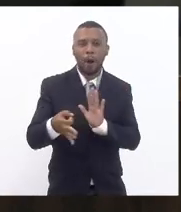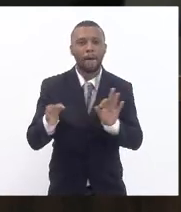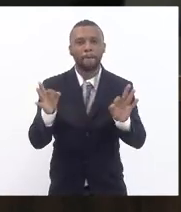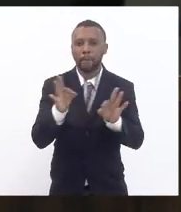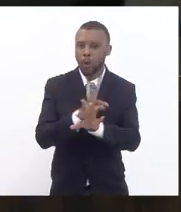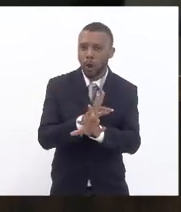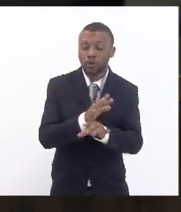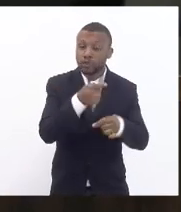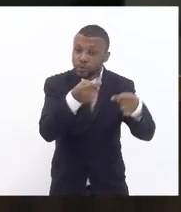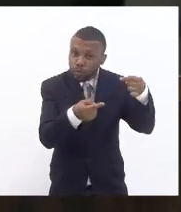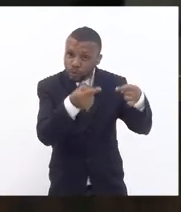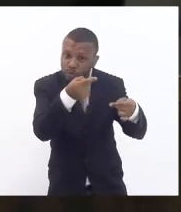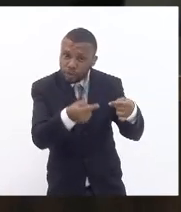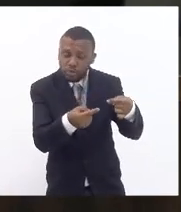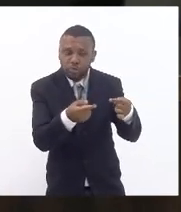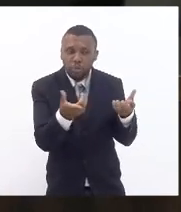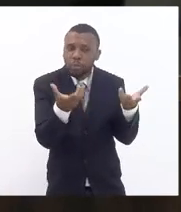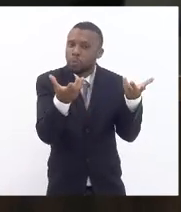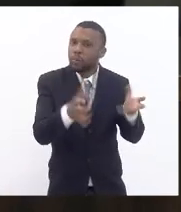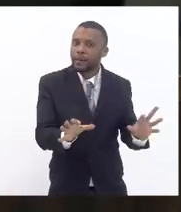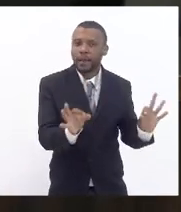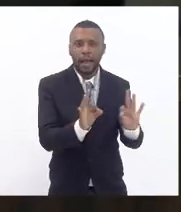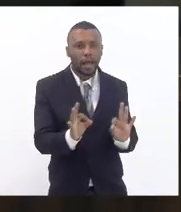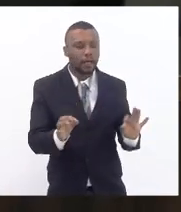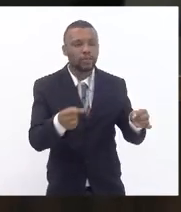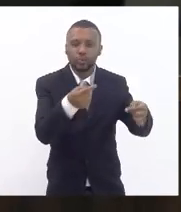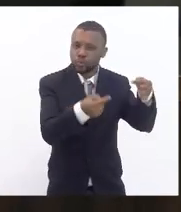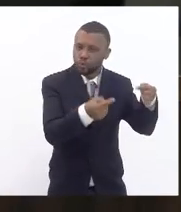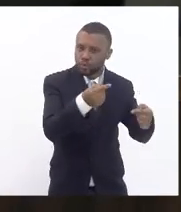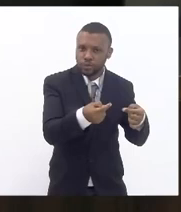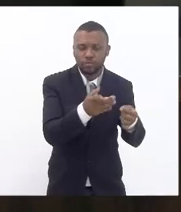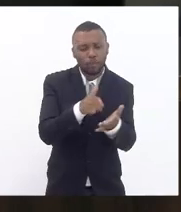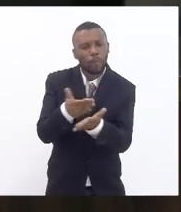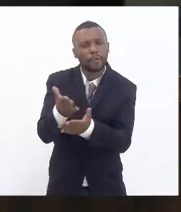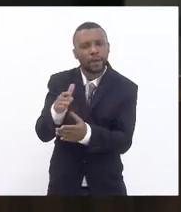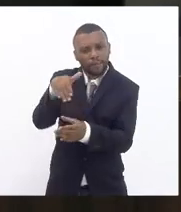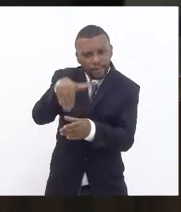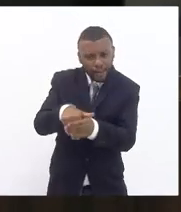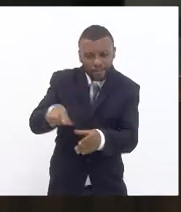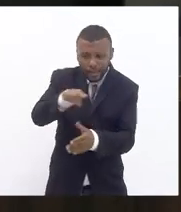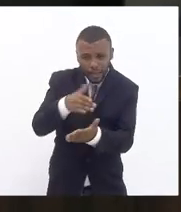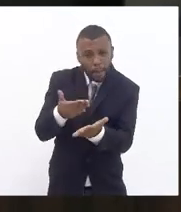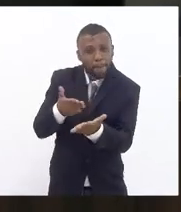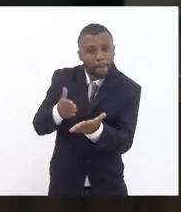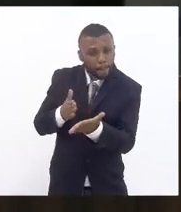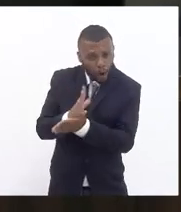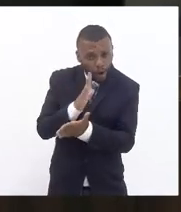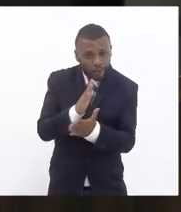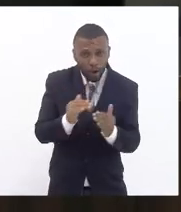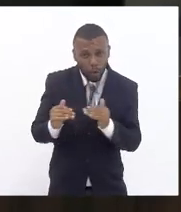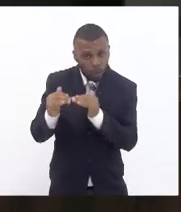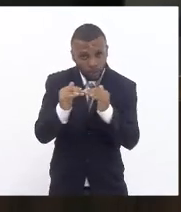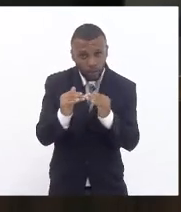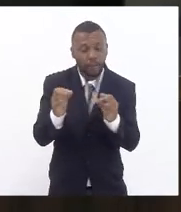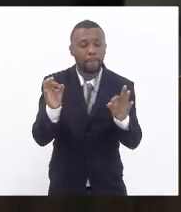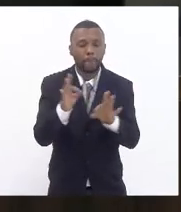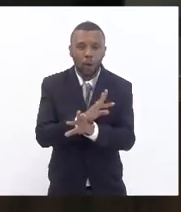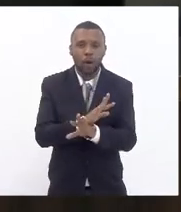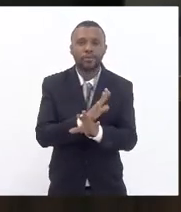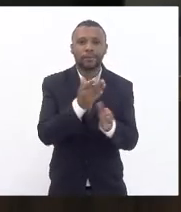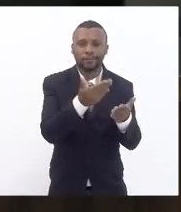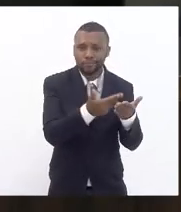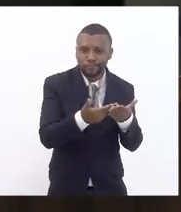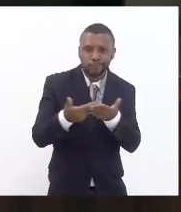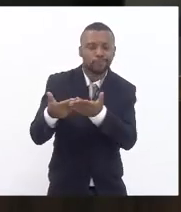Não havendo quem queira discutir, encerrada a discussão, em votação. Senhores que aprovam, aprovável em primeiro e retorna em